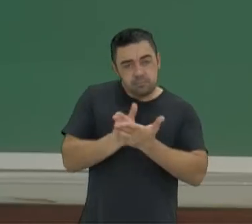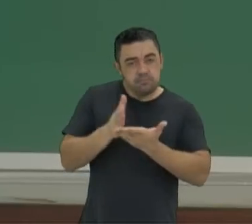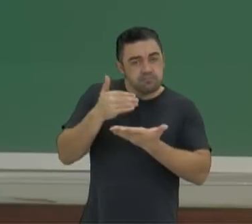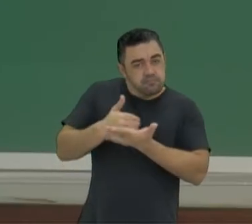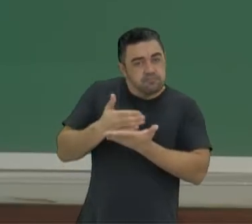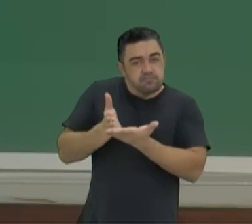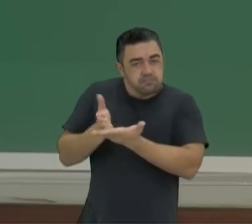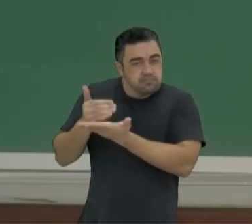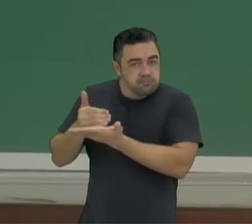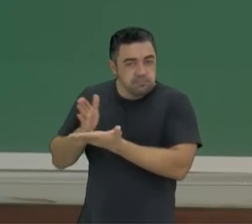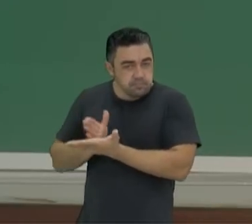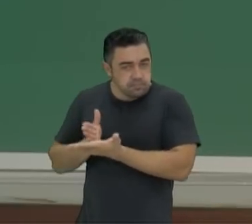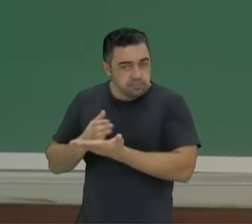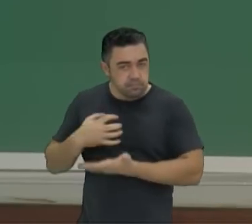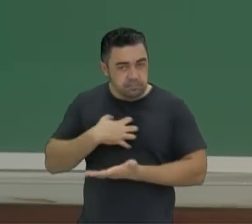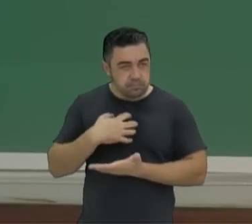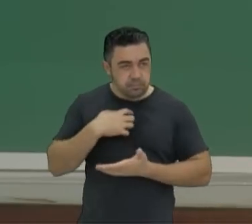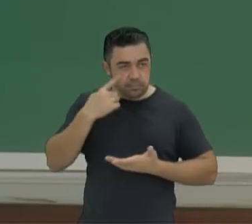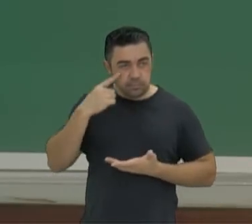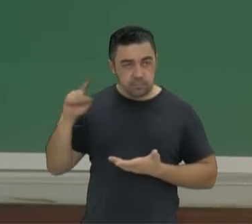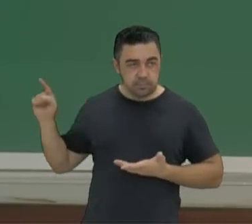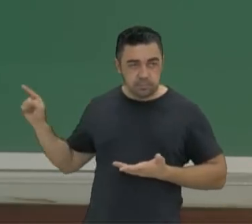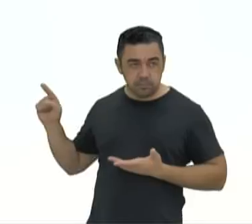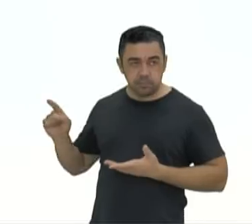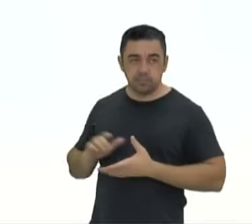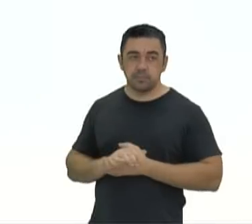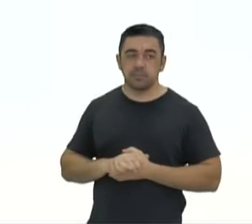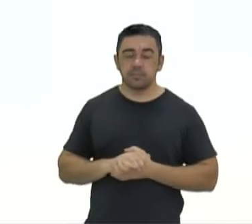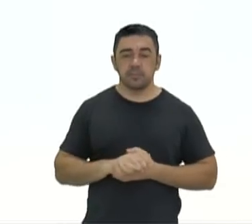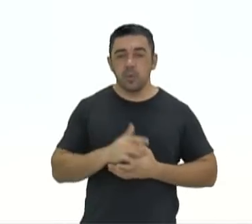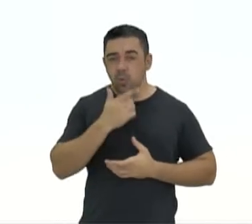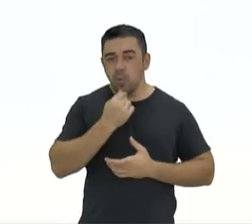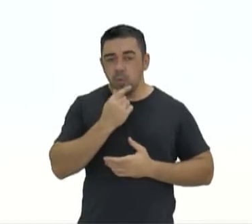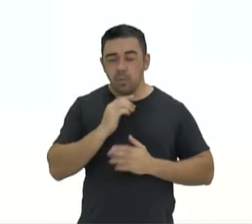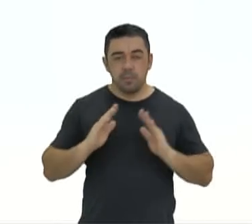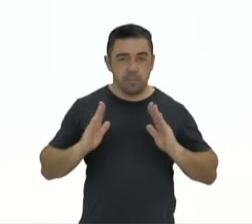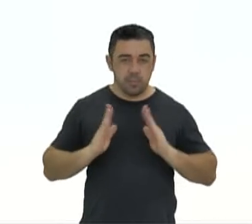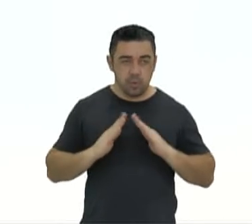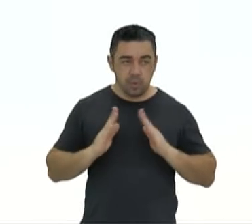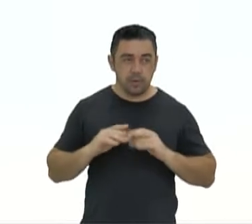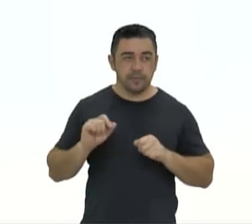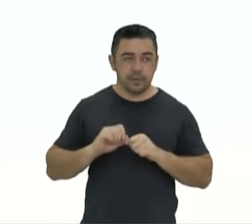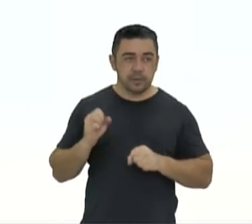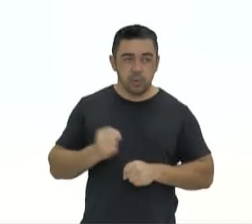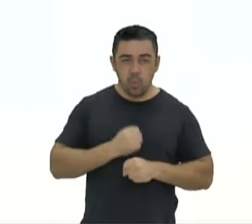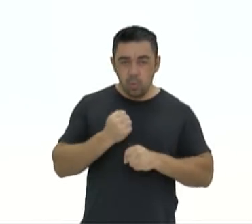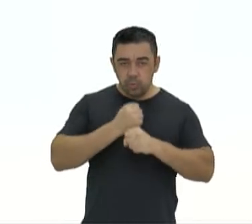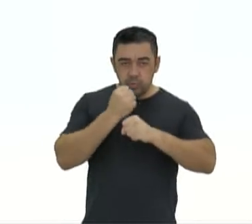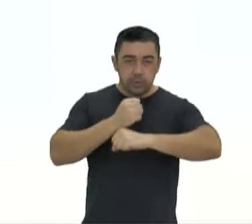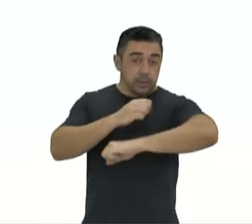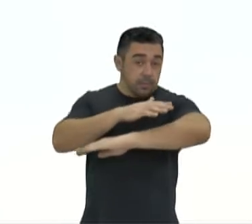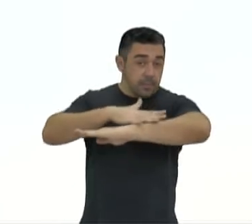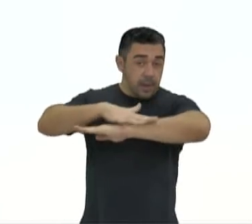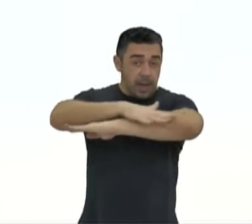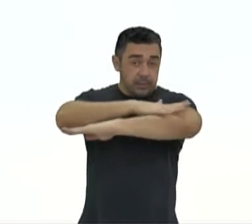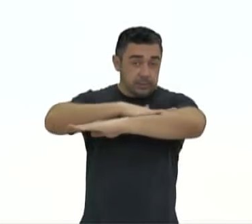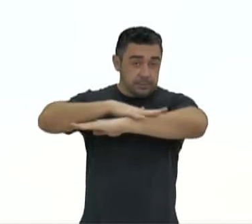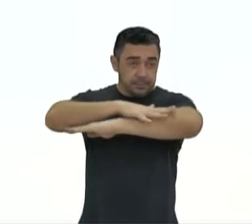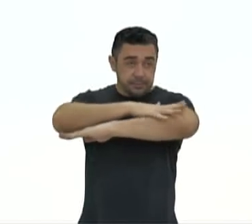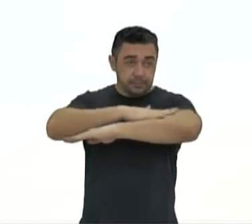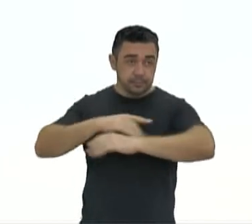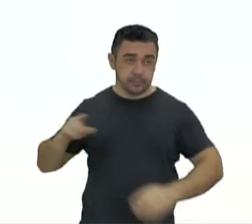formas geométricas, lembra? No bairro onde José mora, será construída a seguinte praça. Então, olha